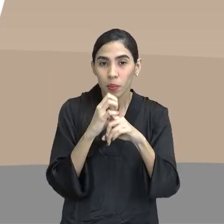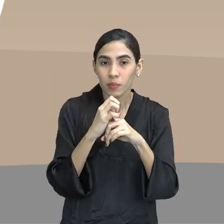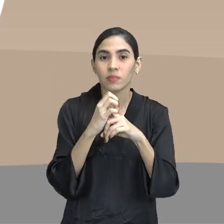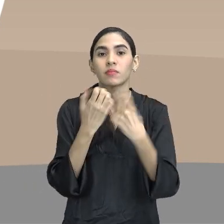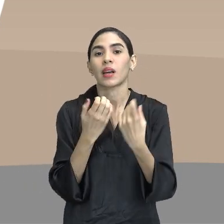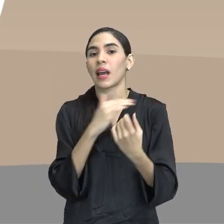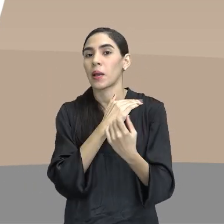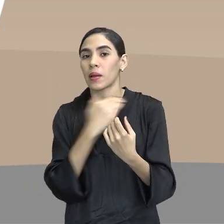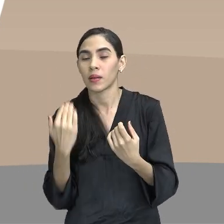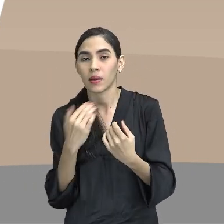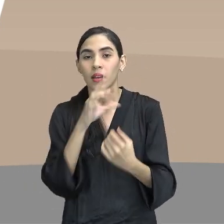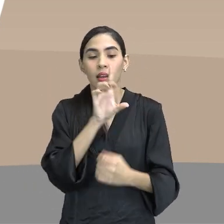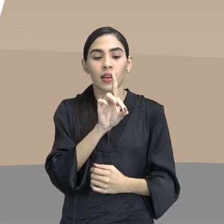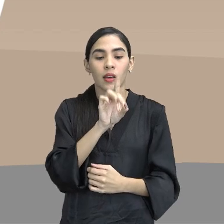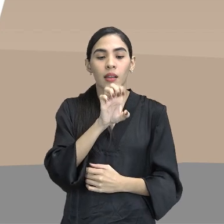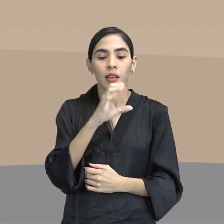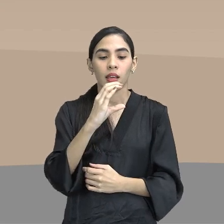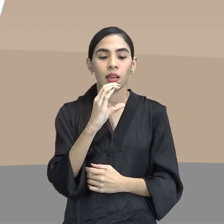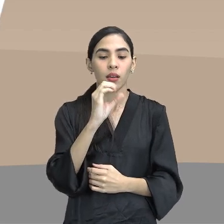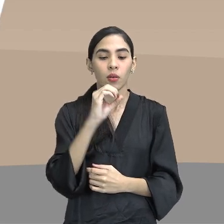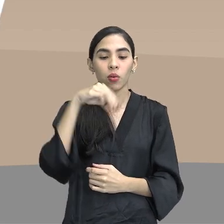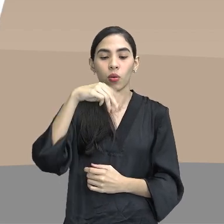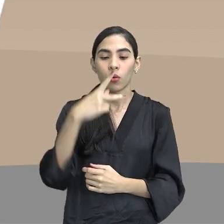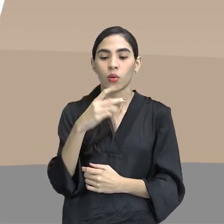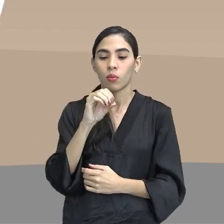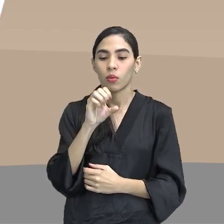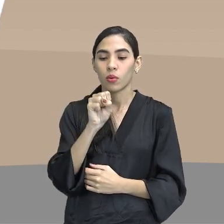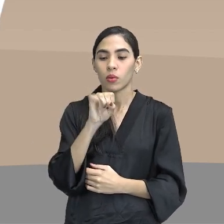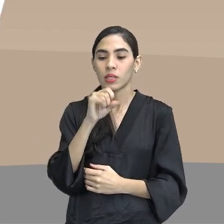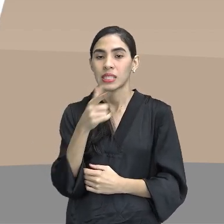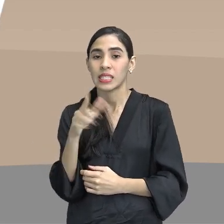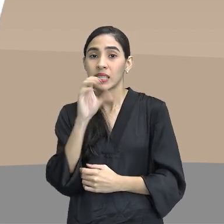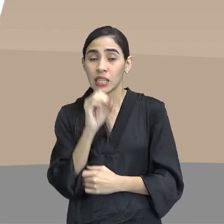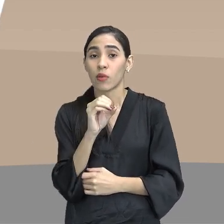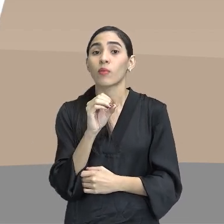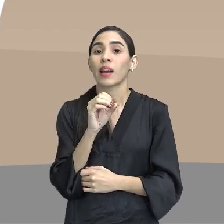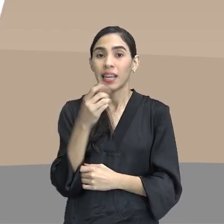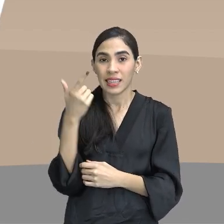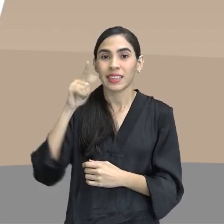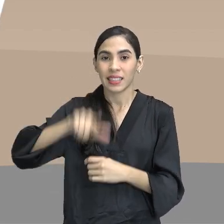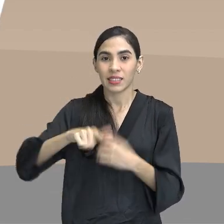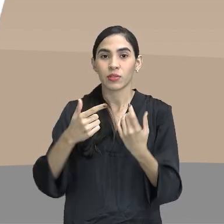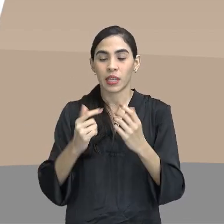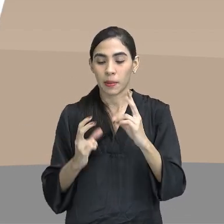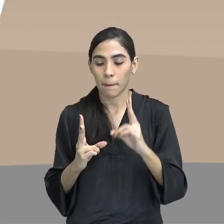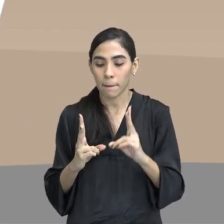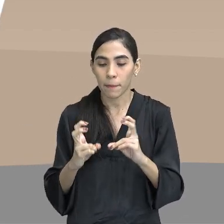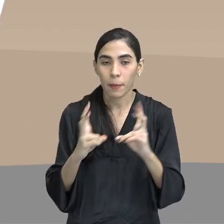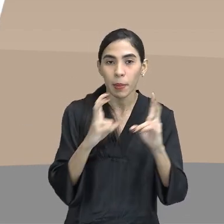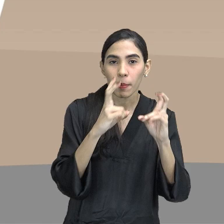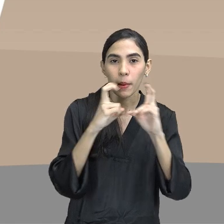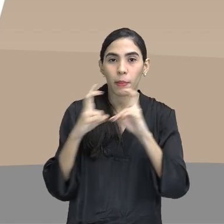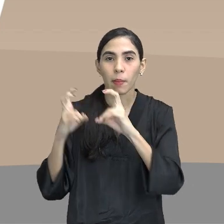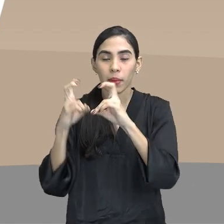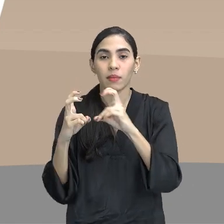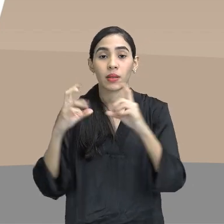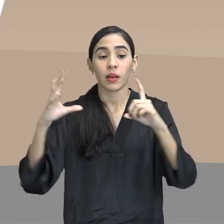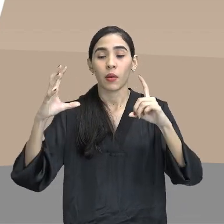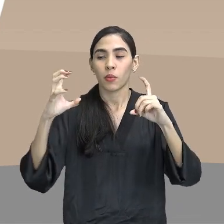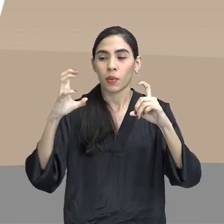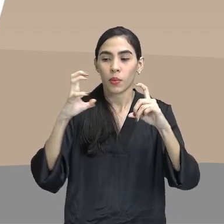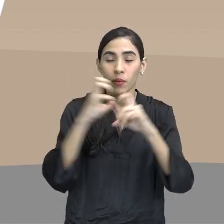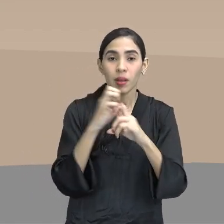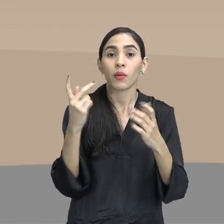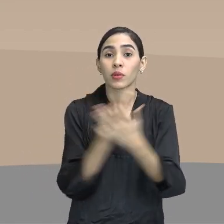matéria que entra em decomposição, né, a gente vai ter a ação ali de fungos, de bactérias, por exemplo, que são seres decompositores. O que acontece, né?